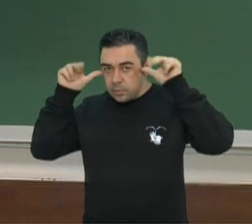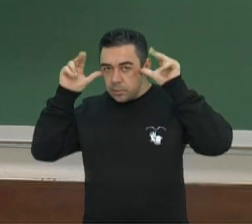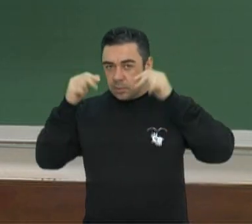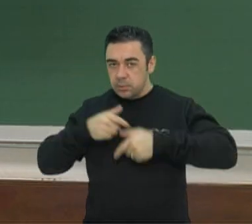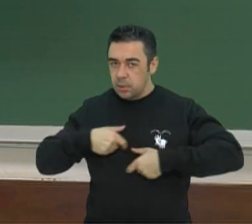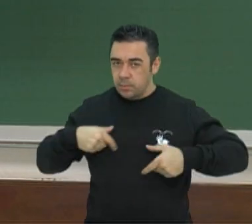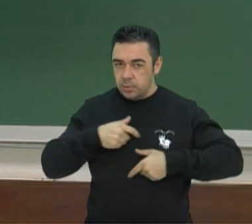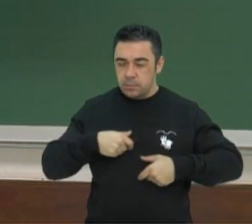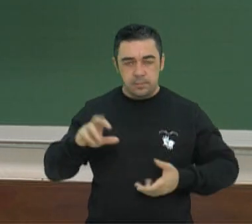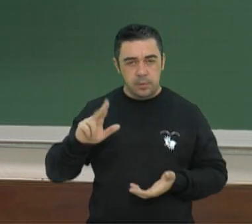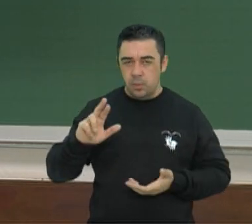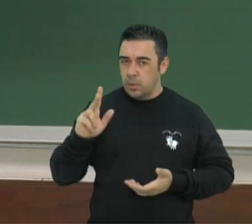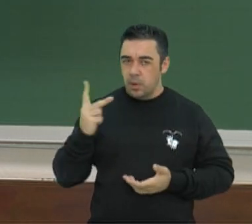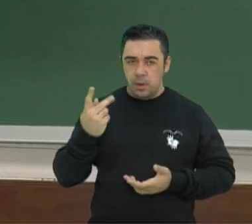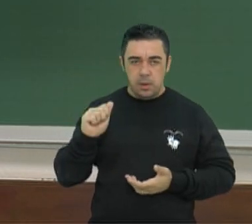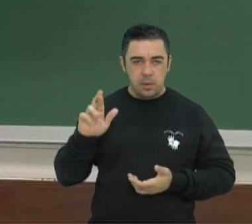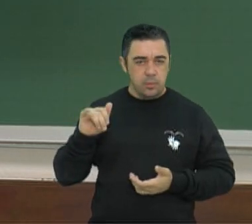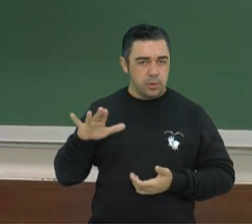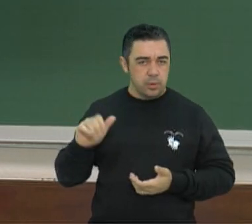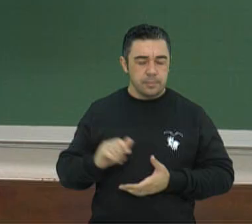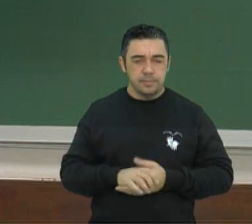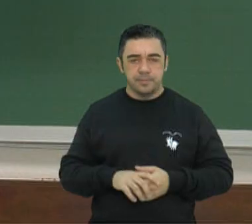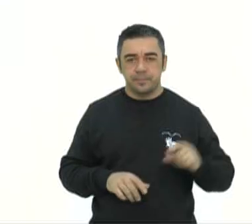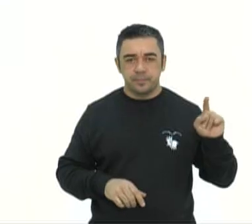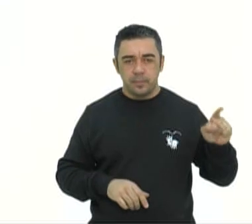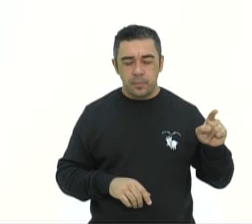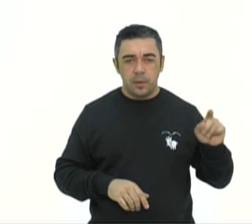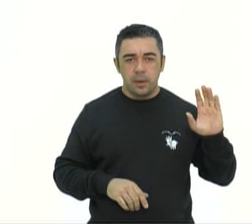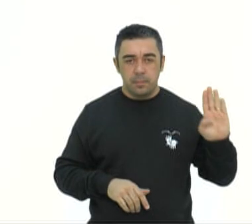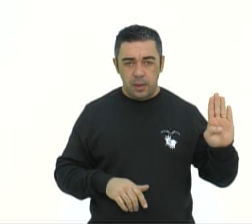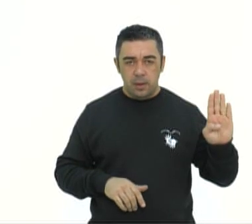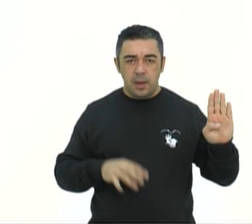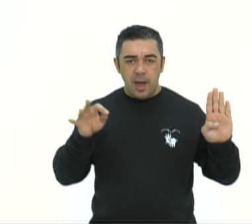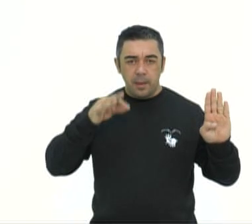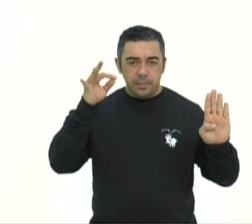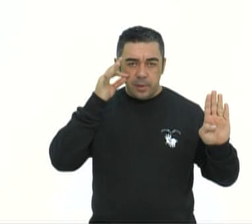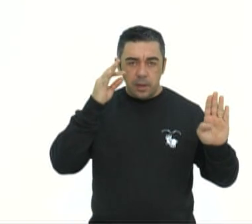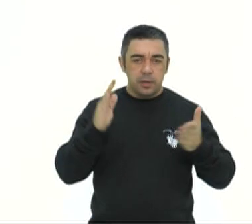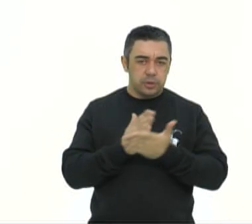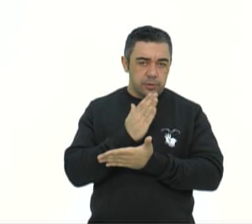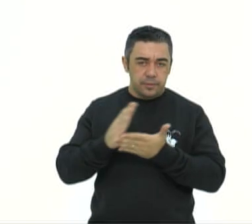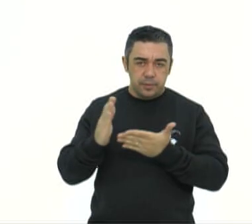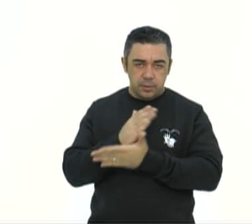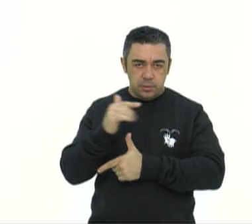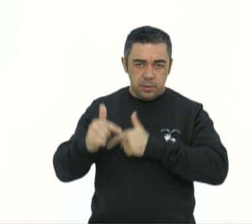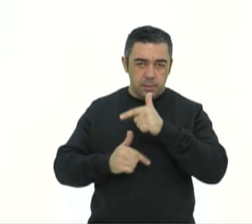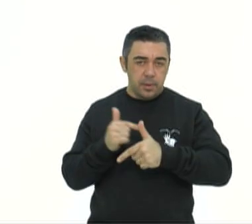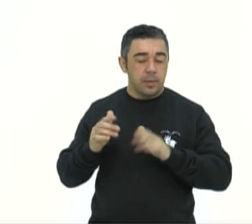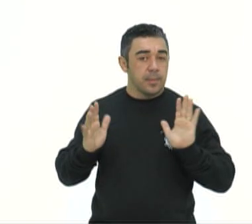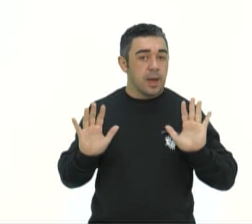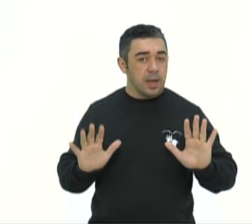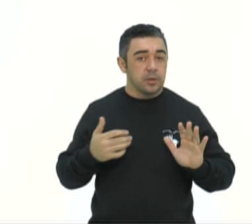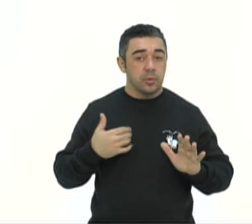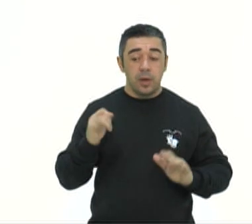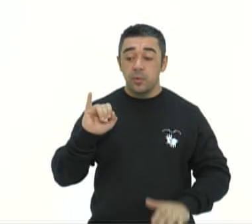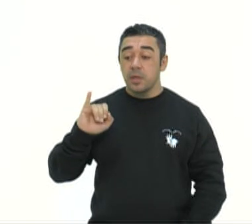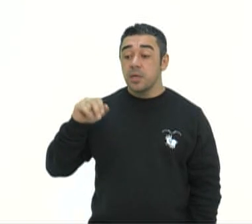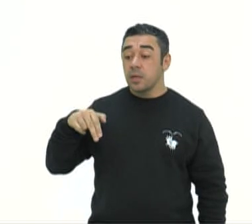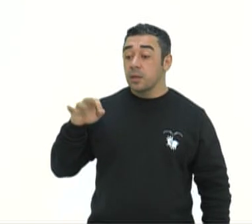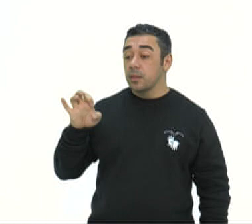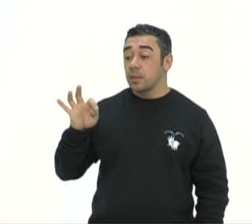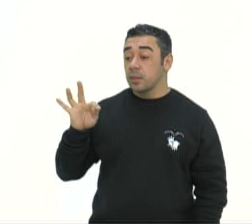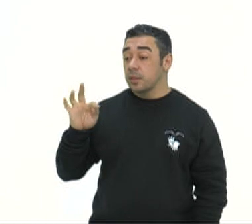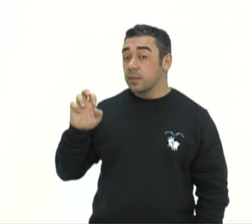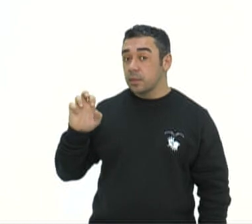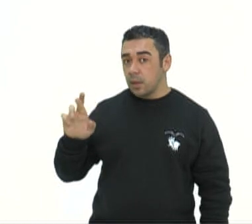harmônica, então a gente já descarta. Abelhas dividindo o trabalho na colmeia. É harmônica? É, mas eu quero interespecífica. Aqui é